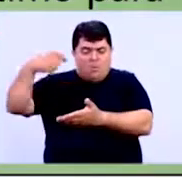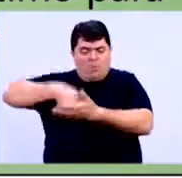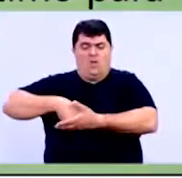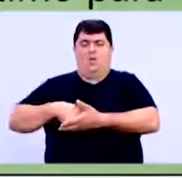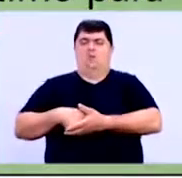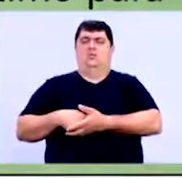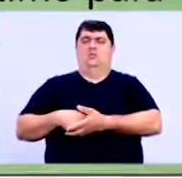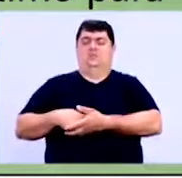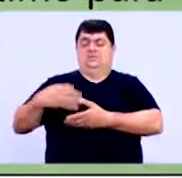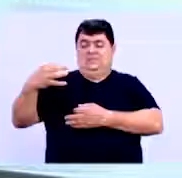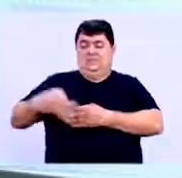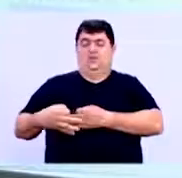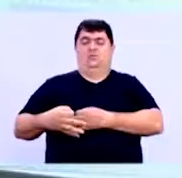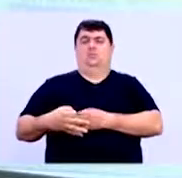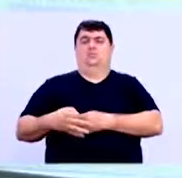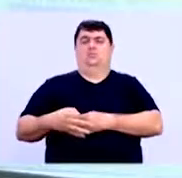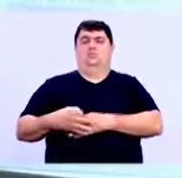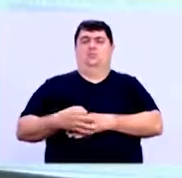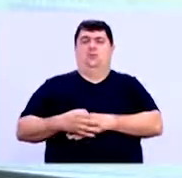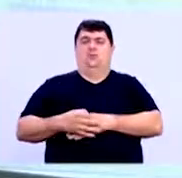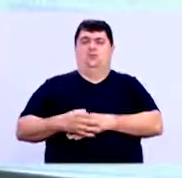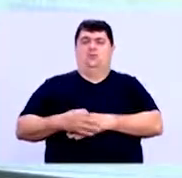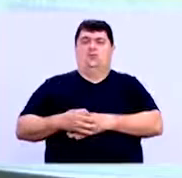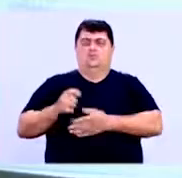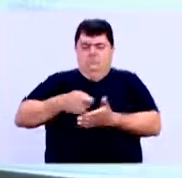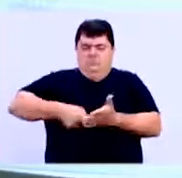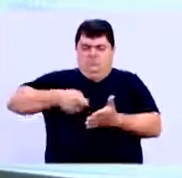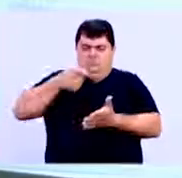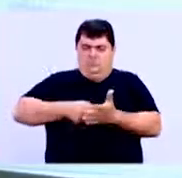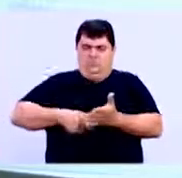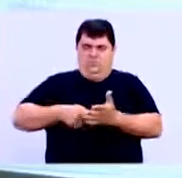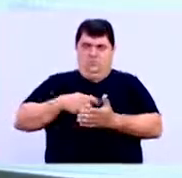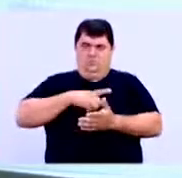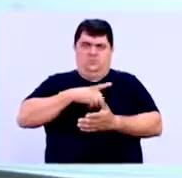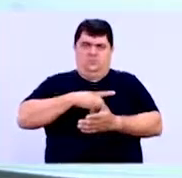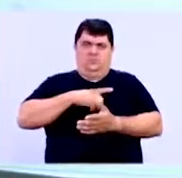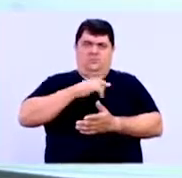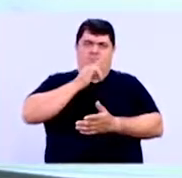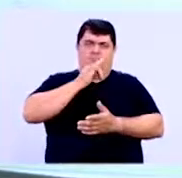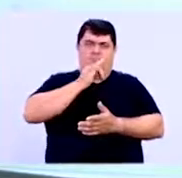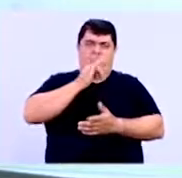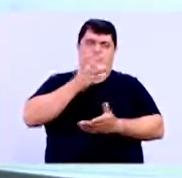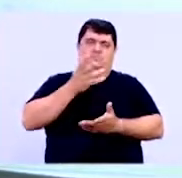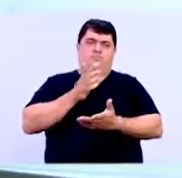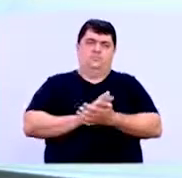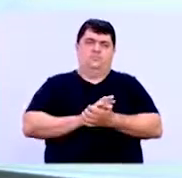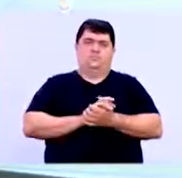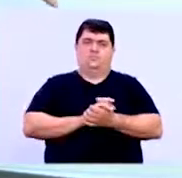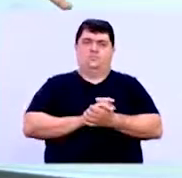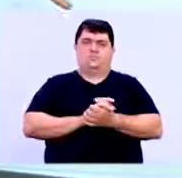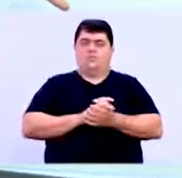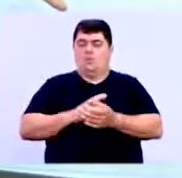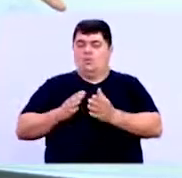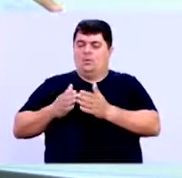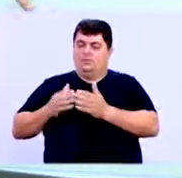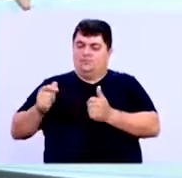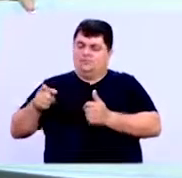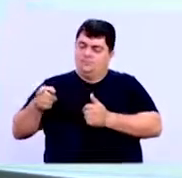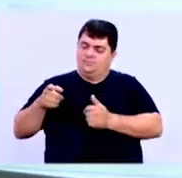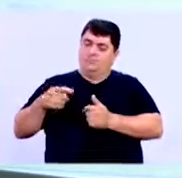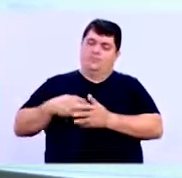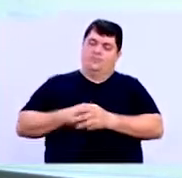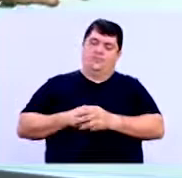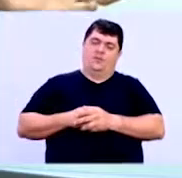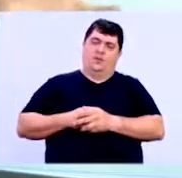processo de cobrança, de cobrar, ele dá duas dimensões. Eu posso cobrar a Denise no ponto de vista